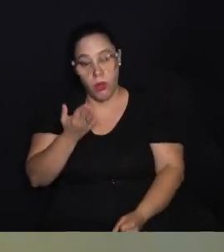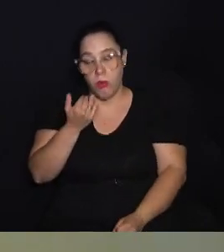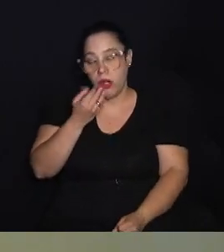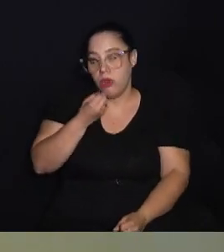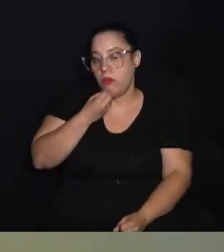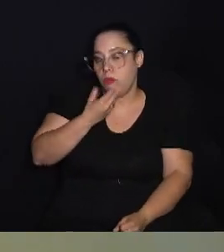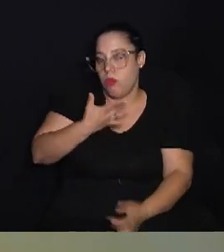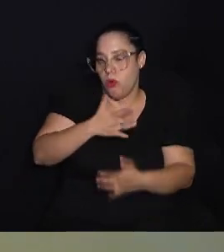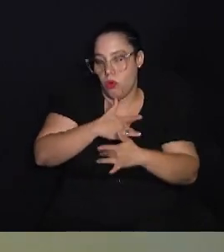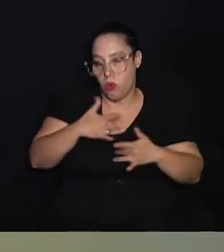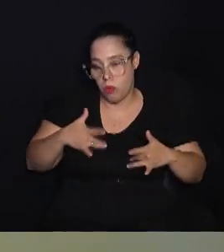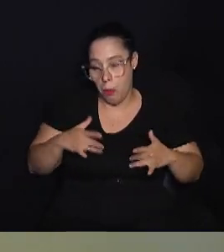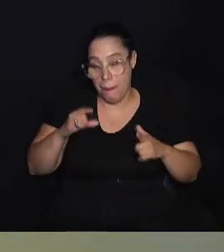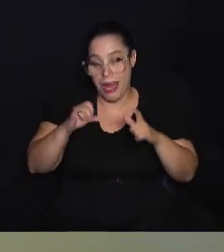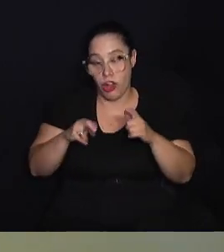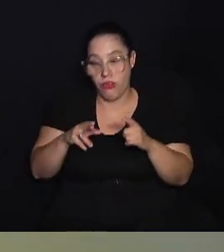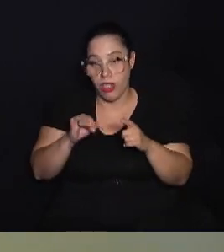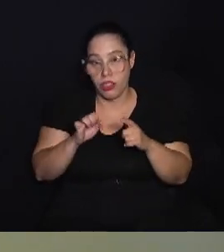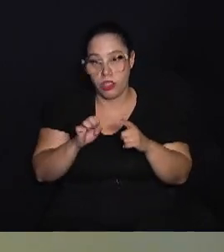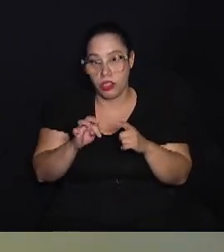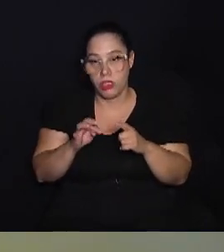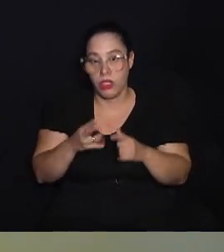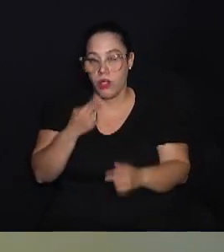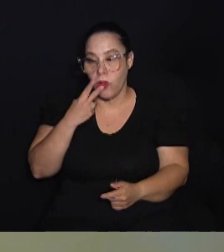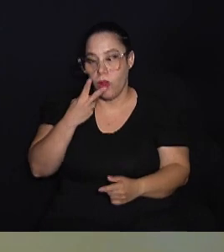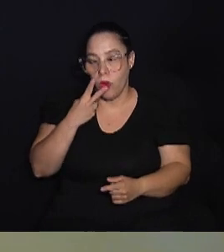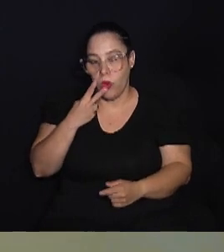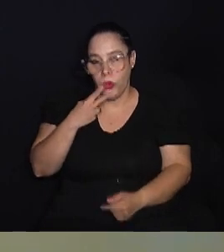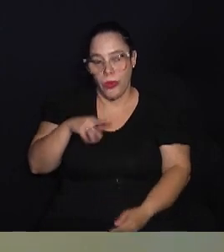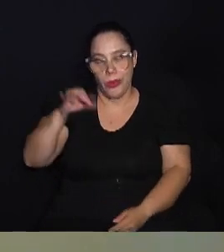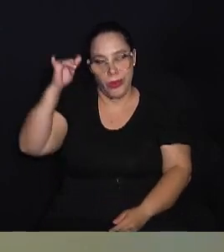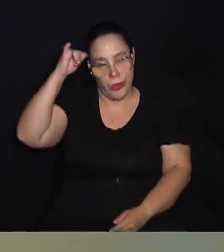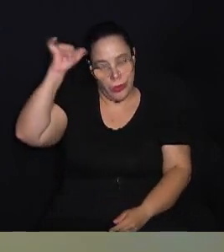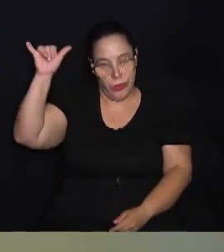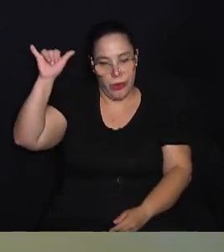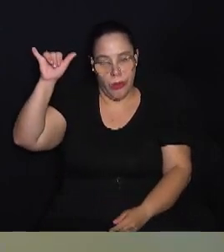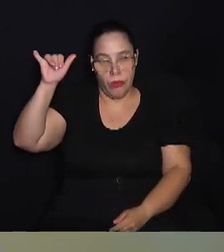saudável, menos fast food, evitar o tabagismo, evitar o